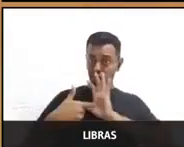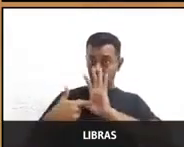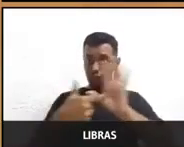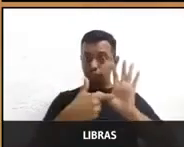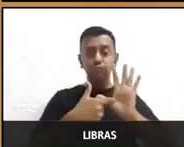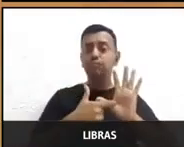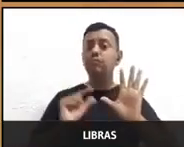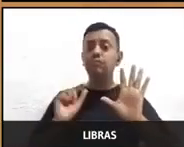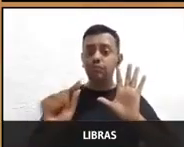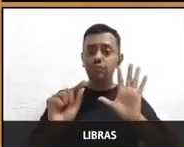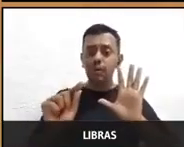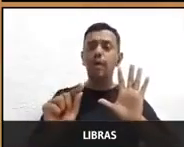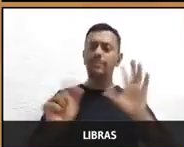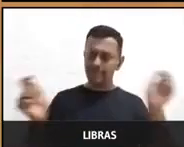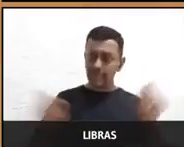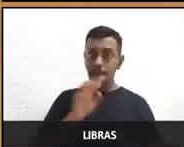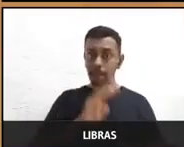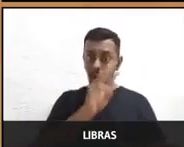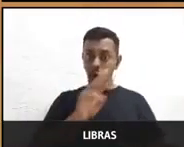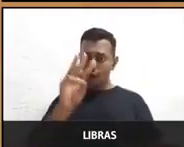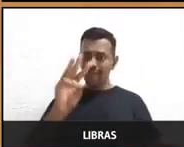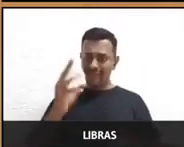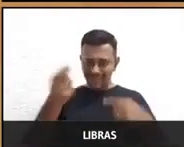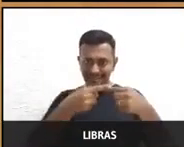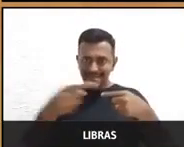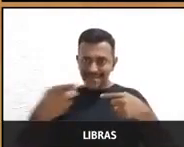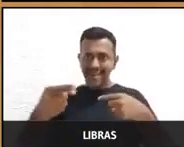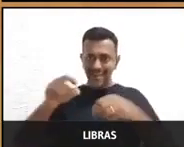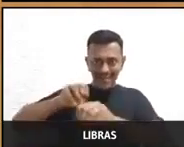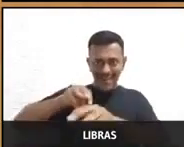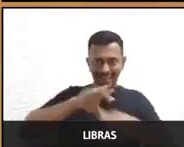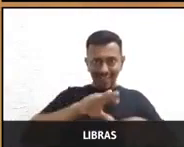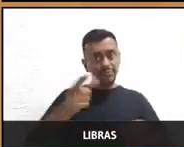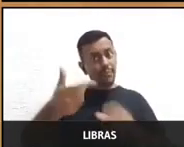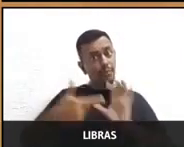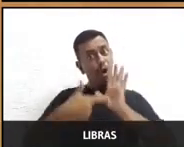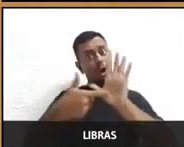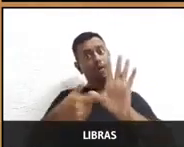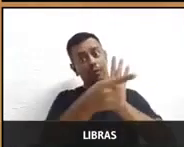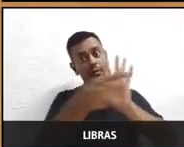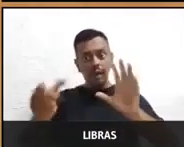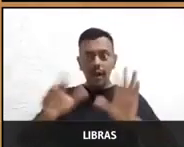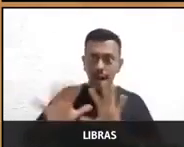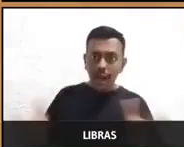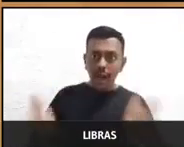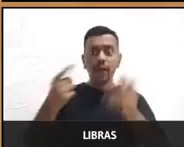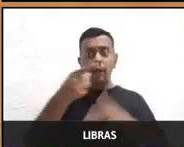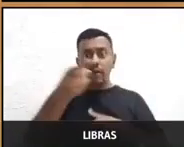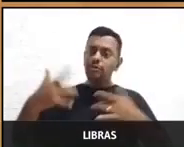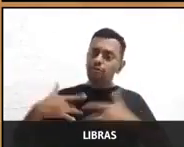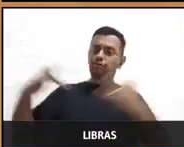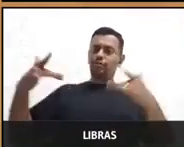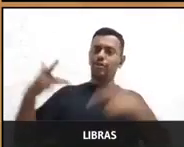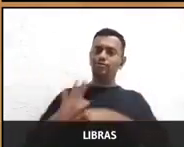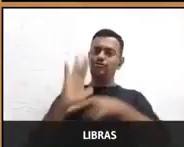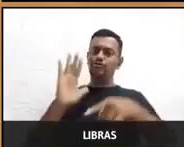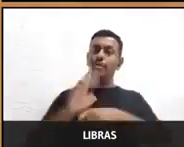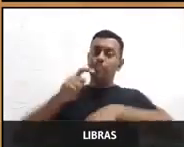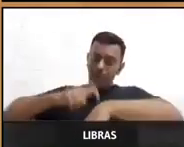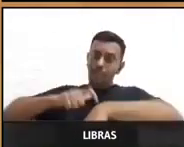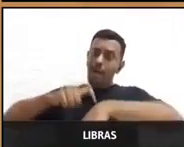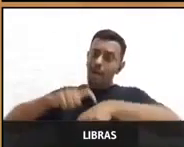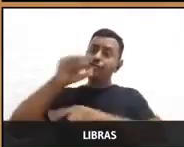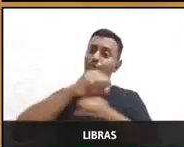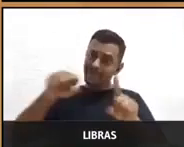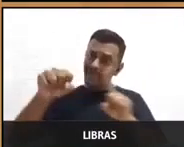pouco o site do Educa Week para incentivar essa doação. Acho que é momento da sociedade se envolver. E o senhor está